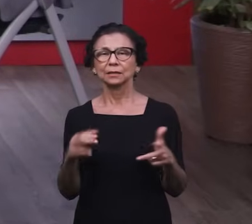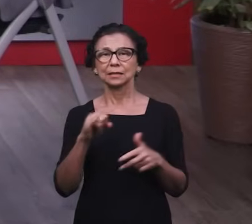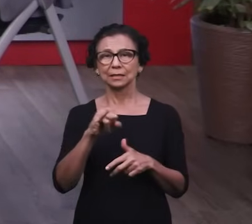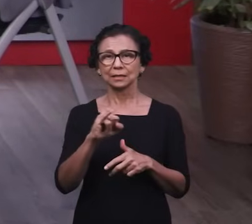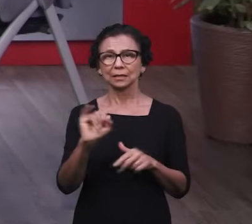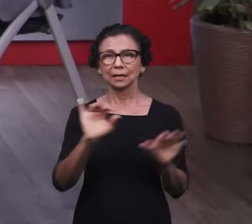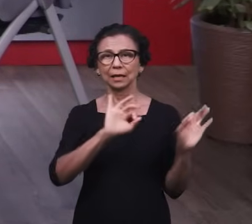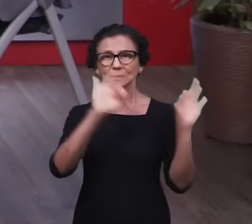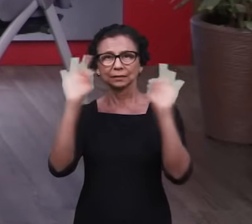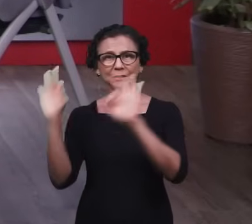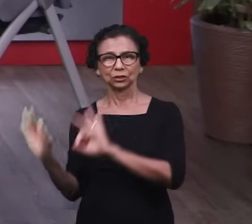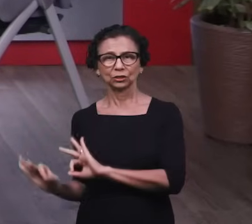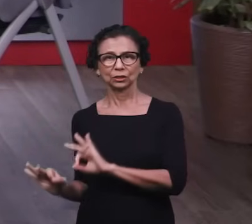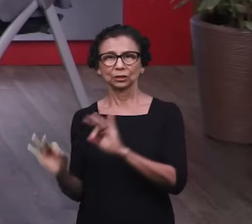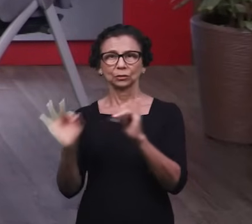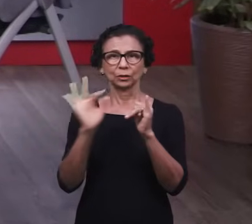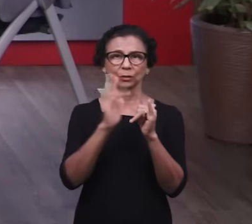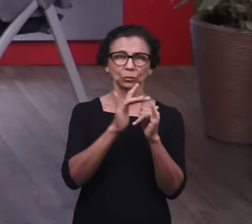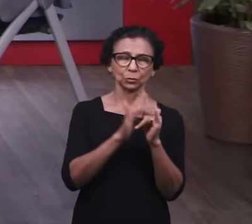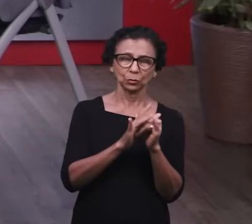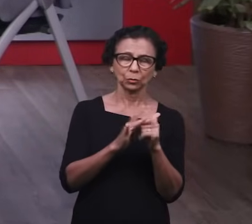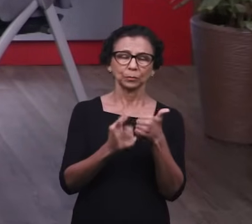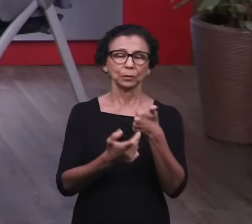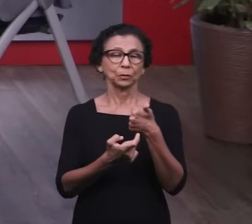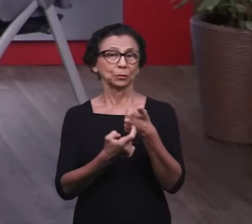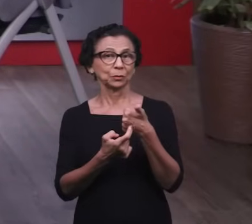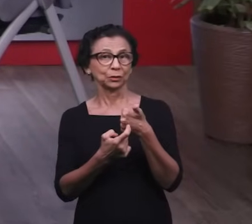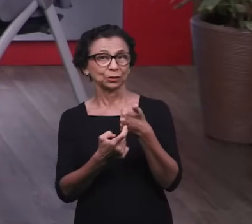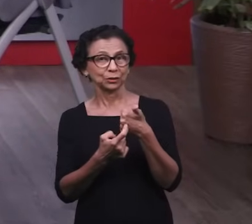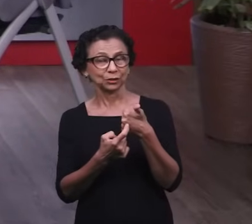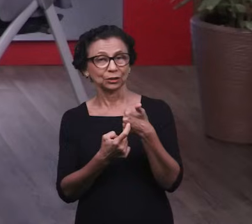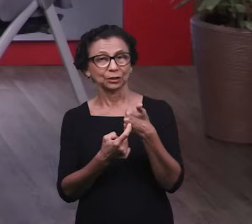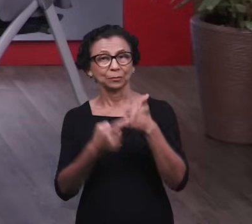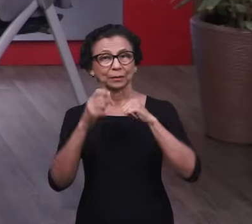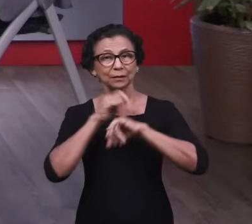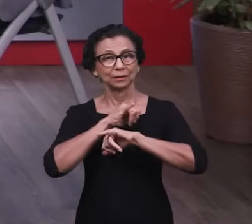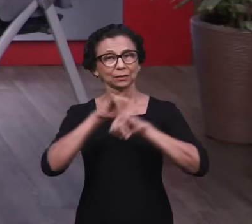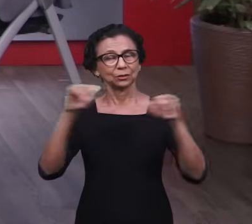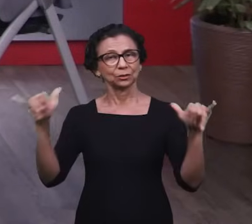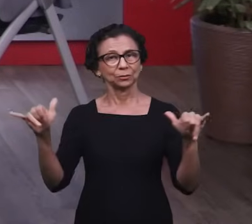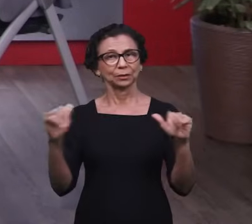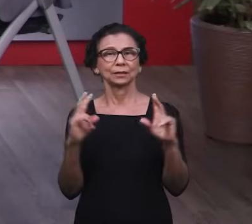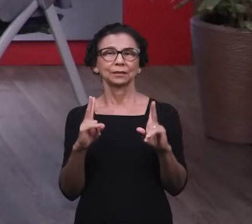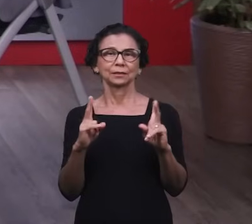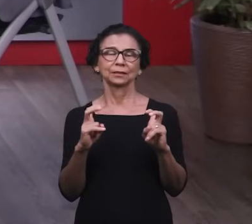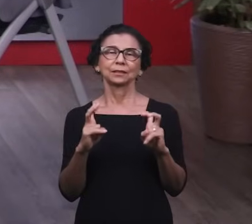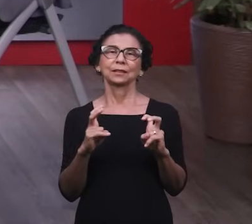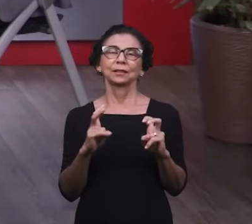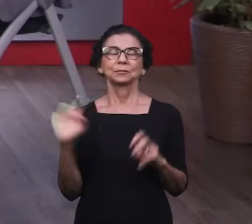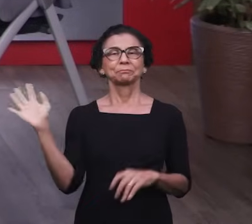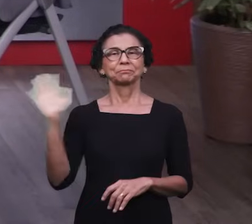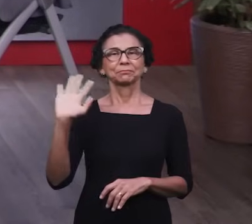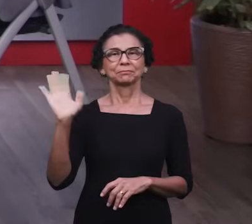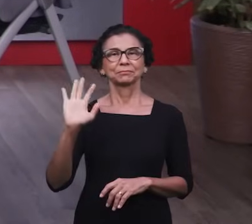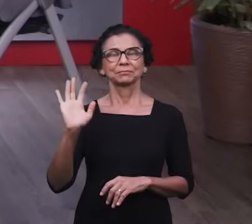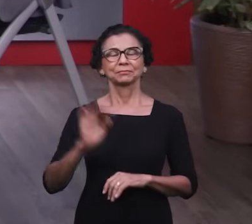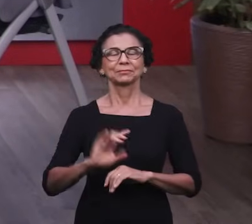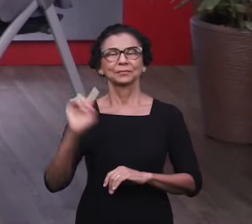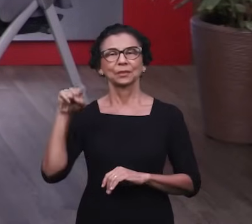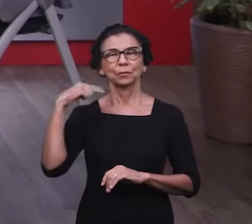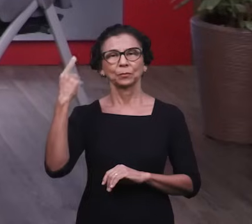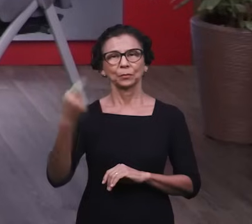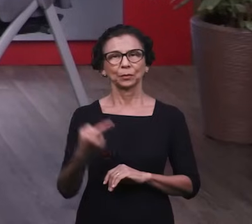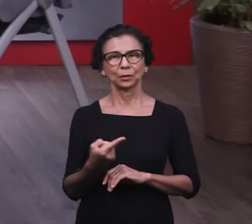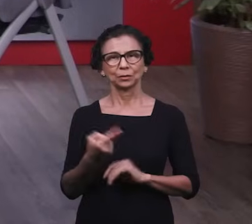pode curtir também para nos ajudar a divulgar a respeito deste tema. Até o próximo programa Educação